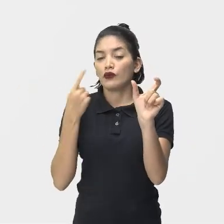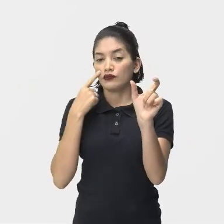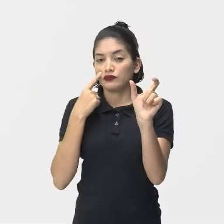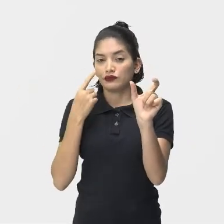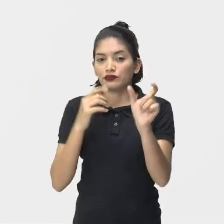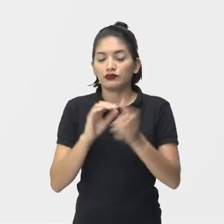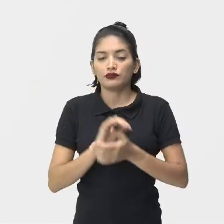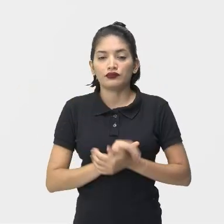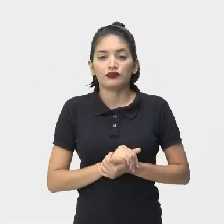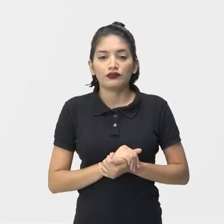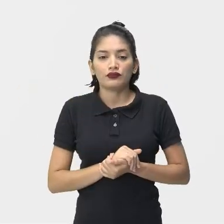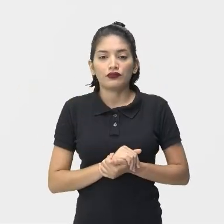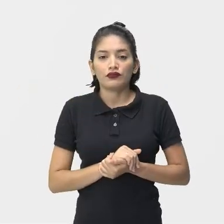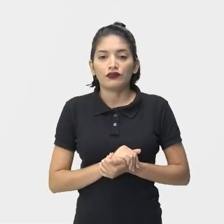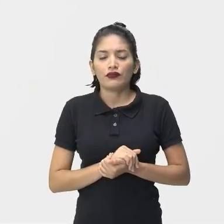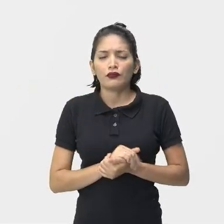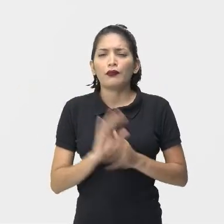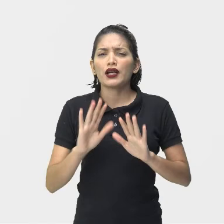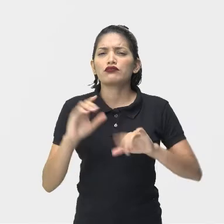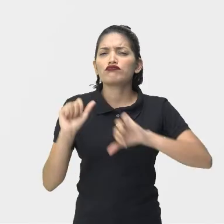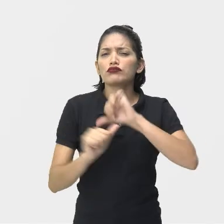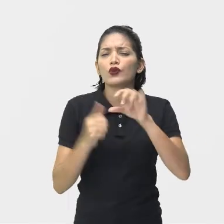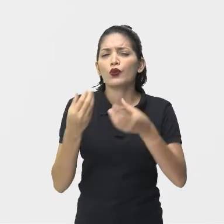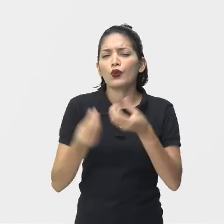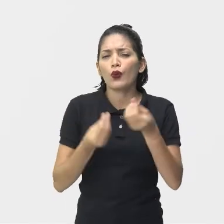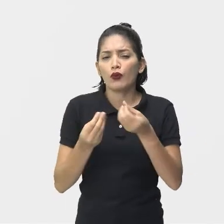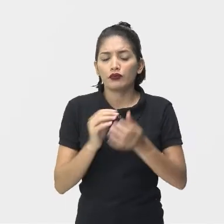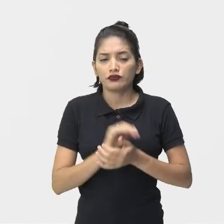ó. Como é que ficaria então?